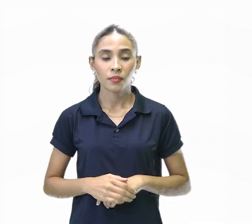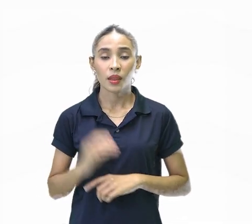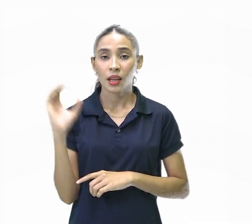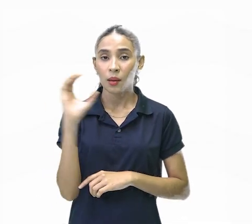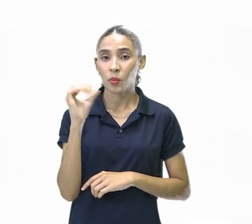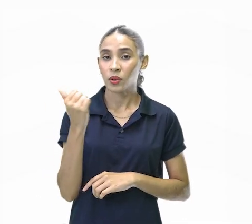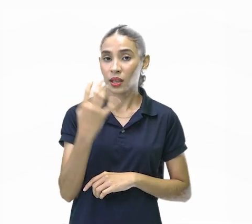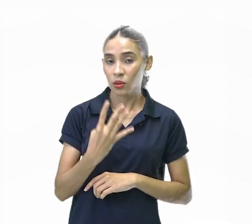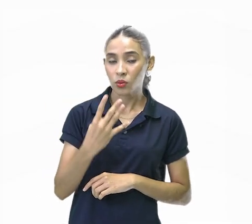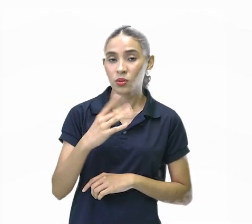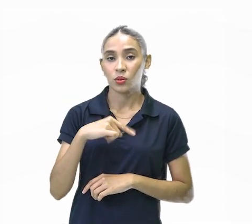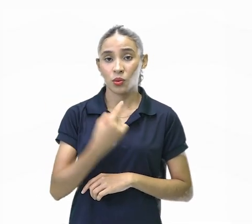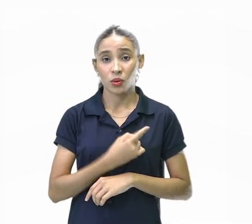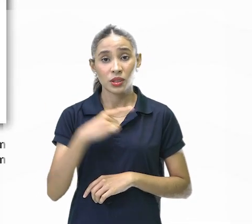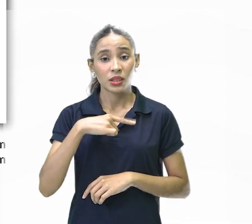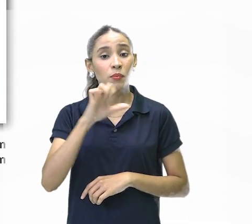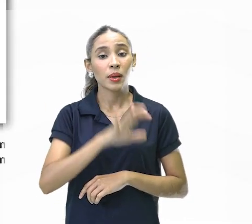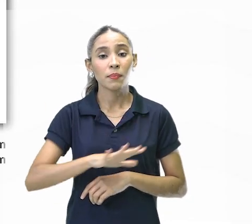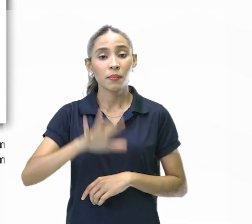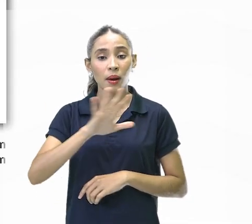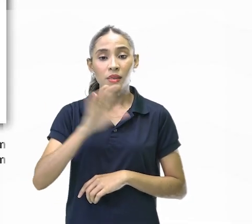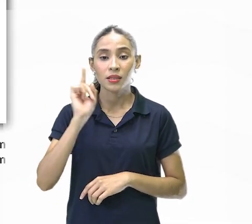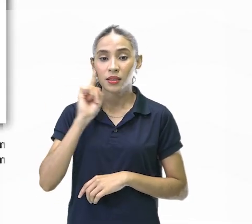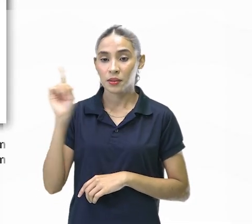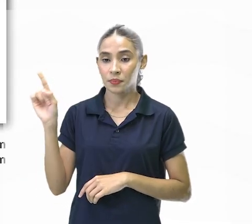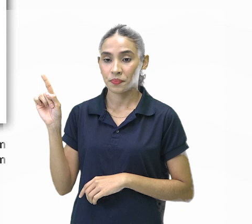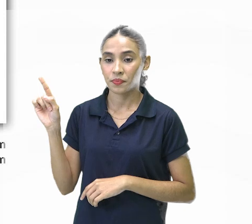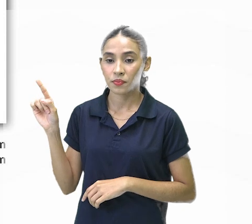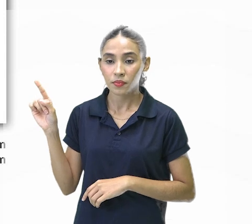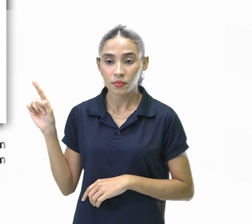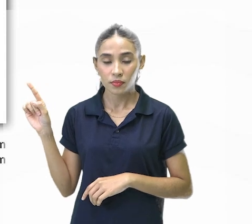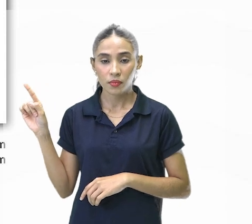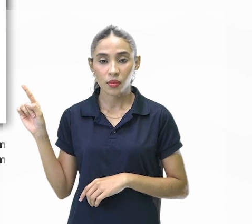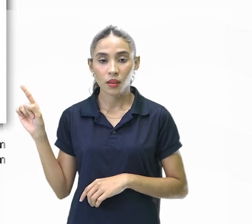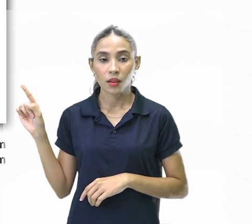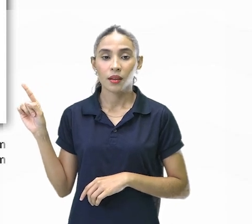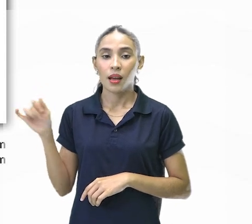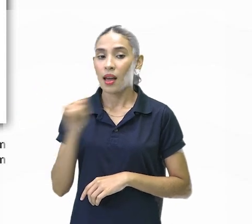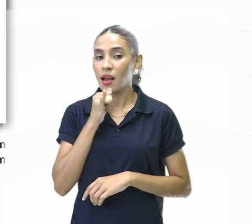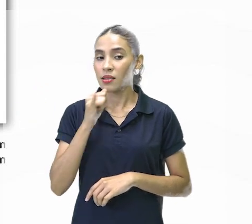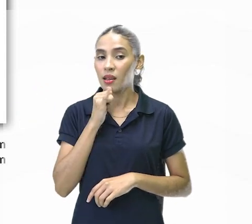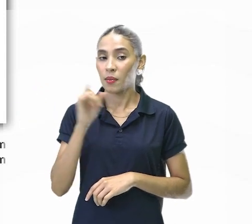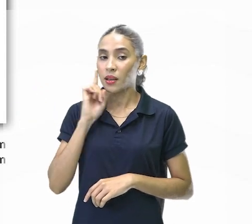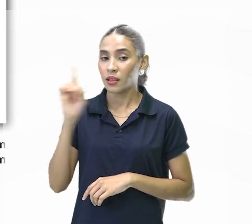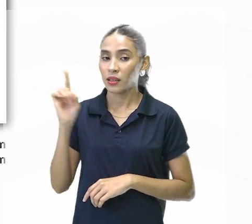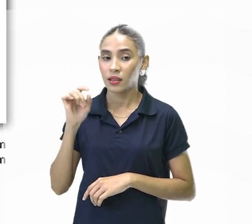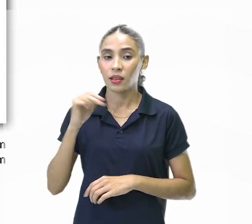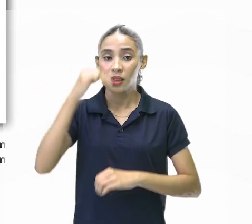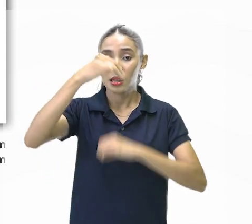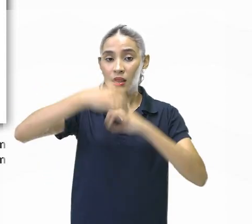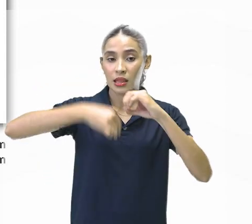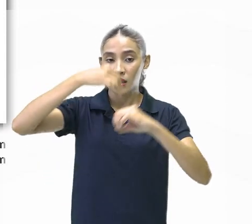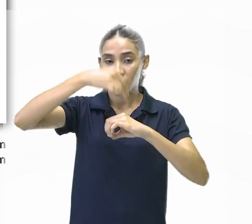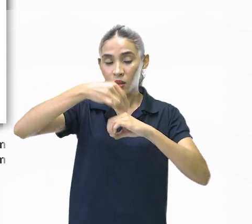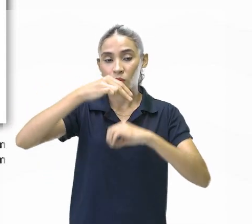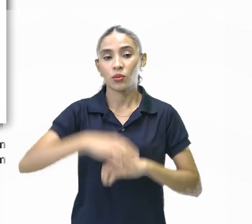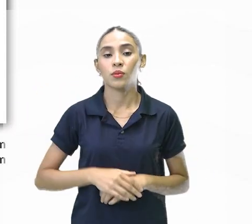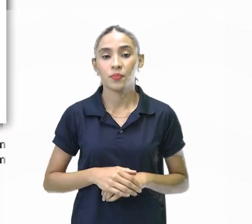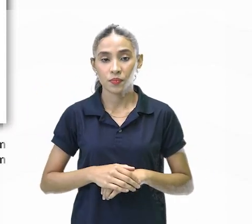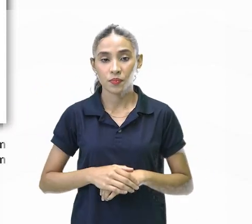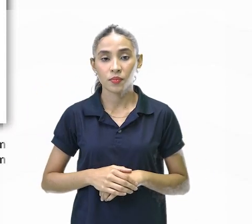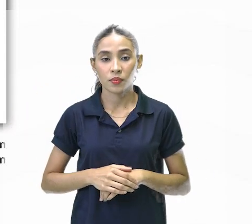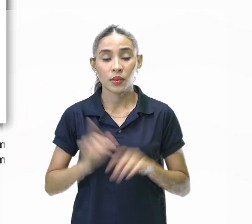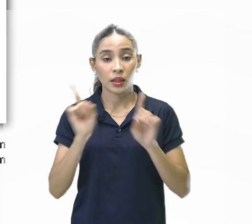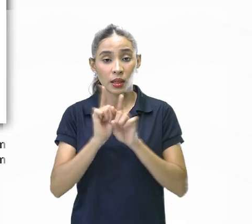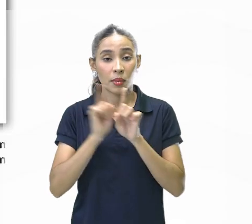o carbono 14, nós temos uma imagem, vejam, nós temos aí, nesse caso, os nêutrons, que eles vêm,